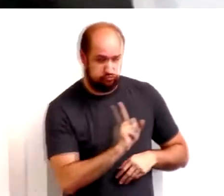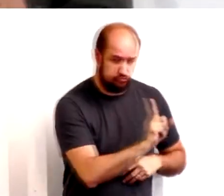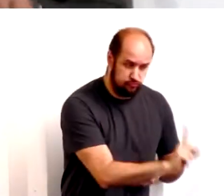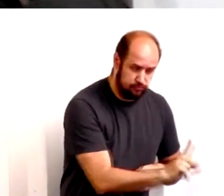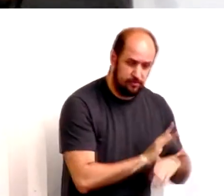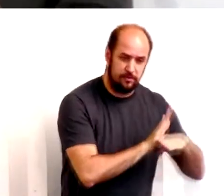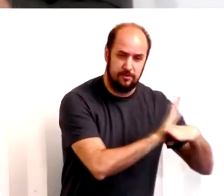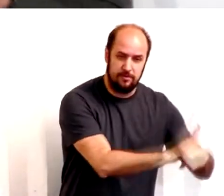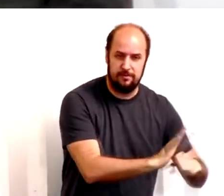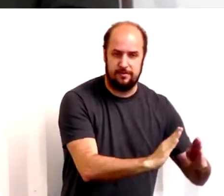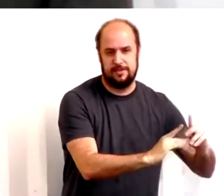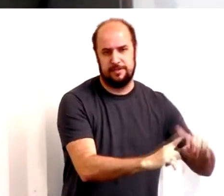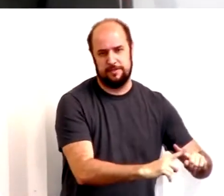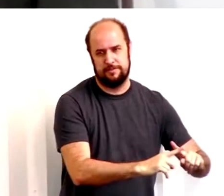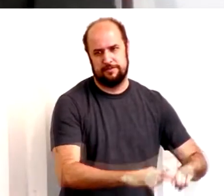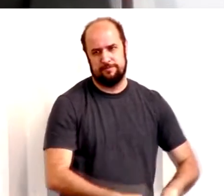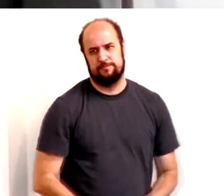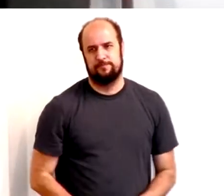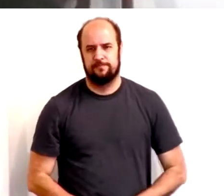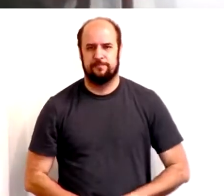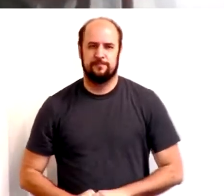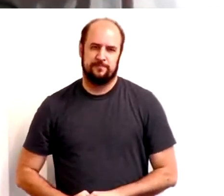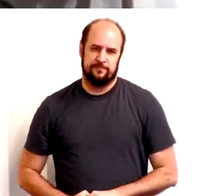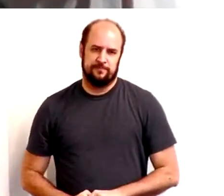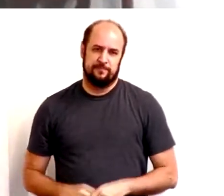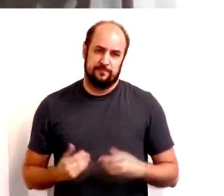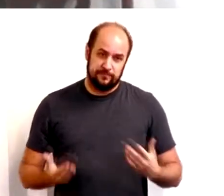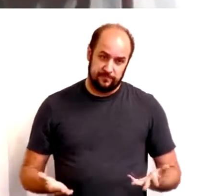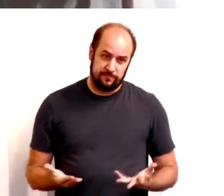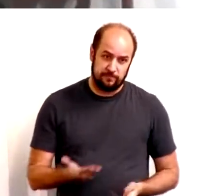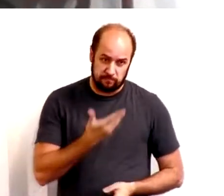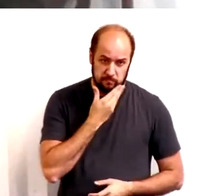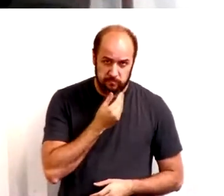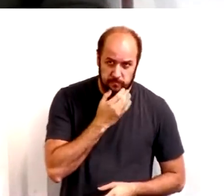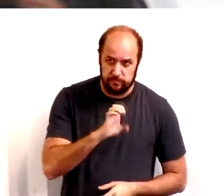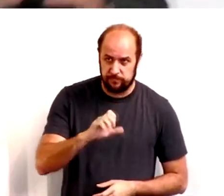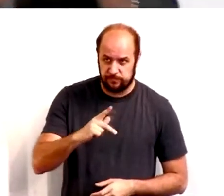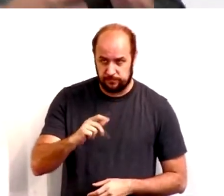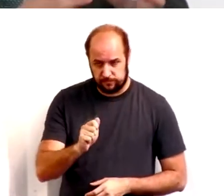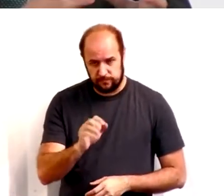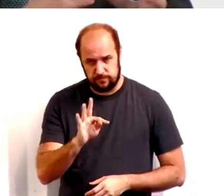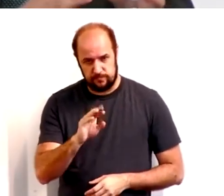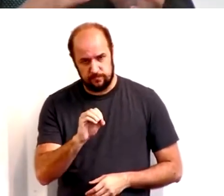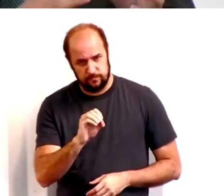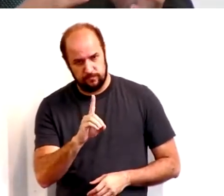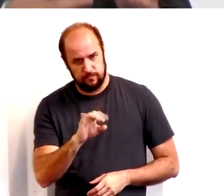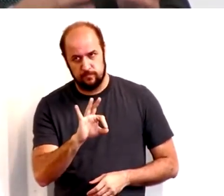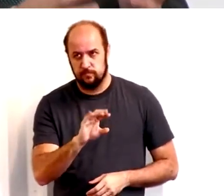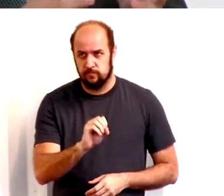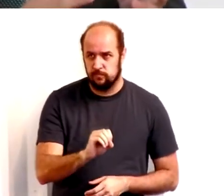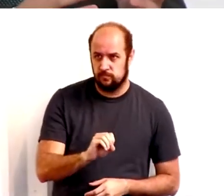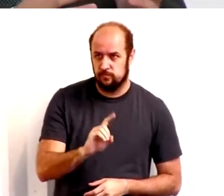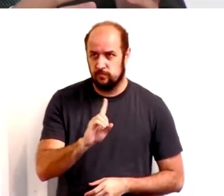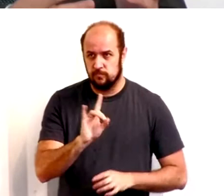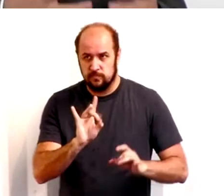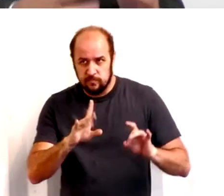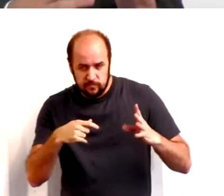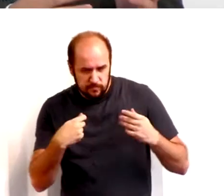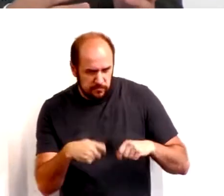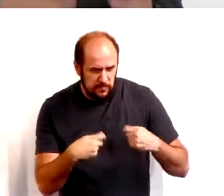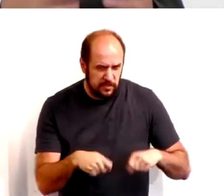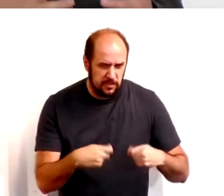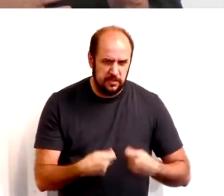igreja através da mensagem de Cristo. Então, Epafrodito não foi só para Paulo uma